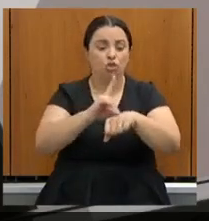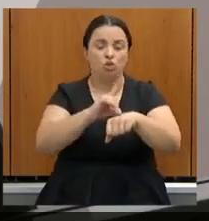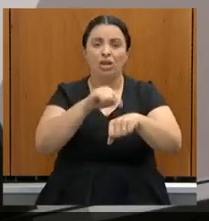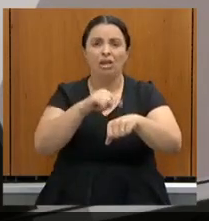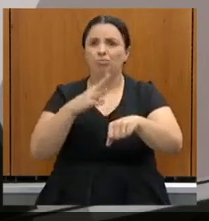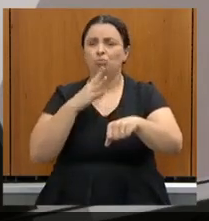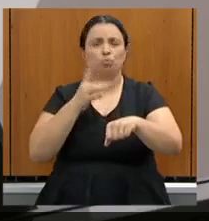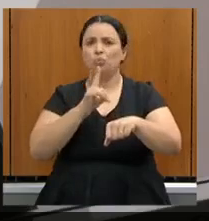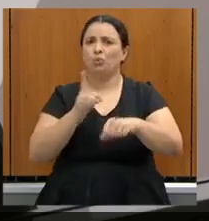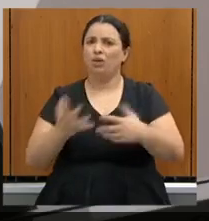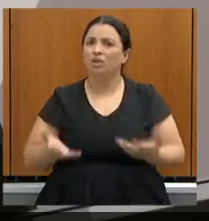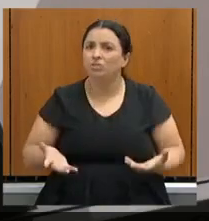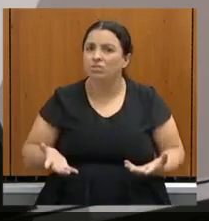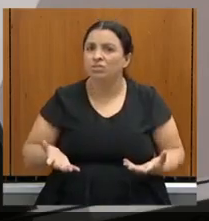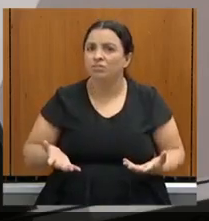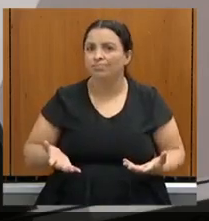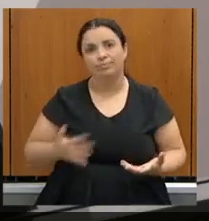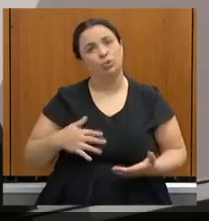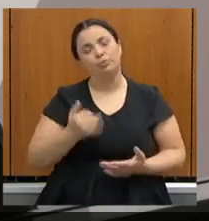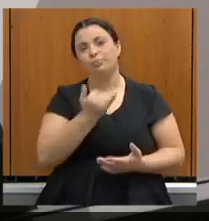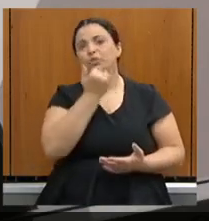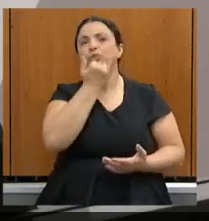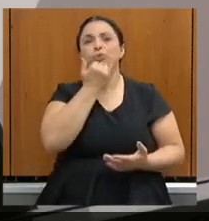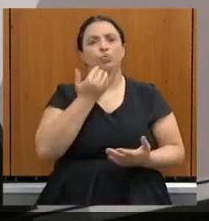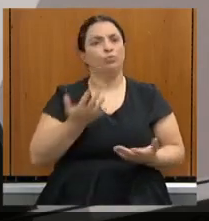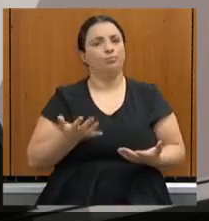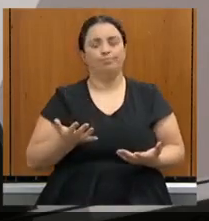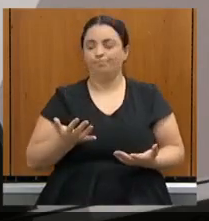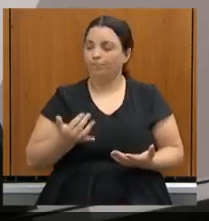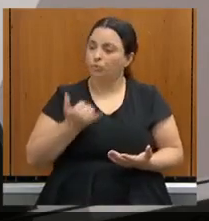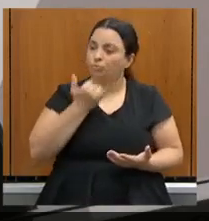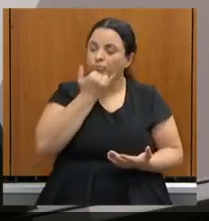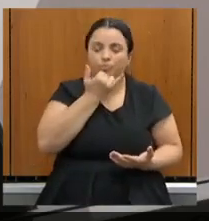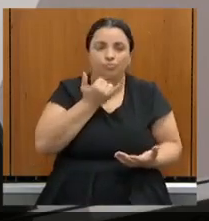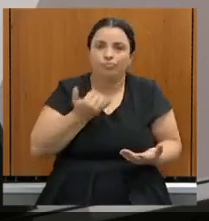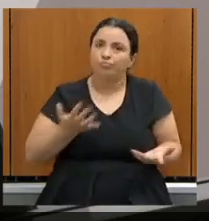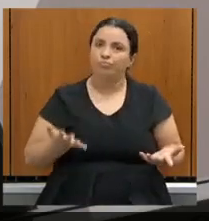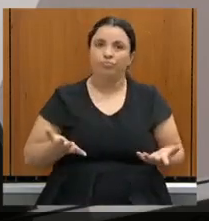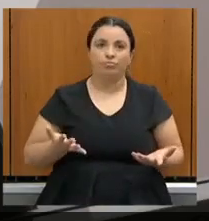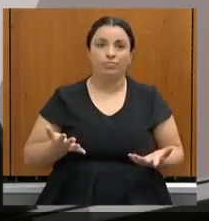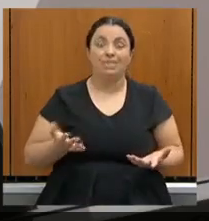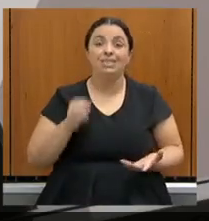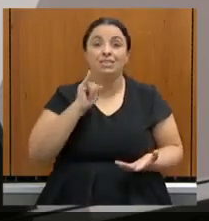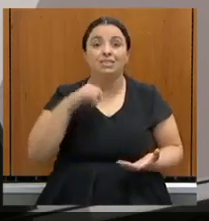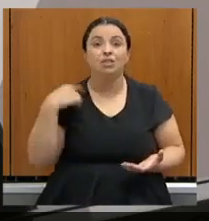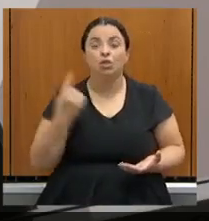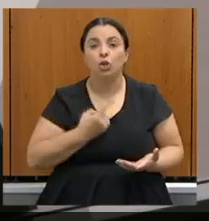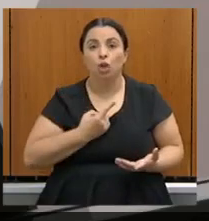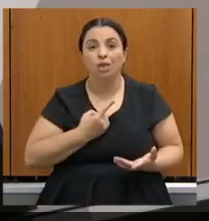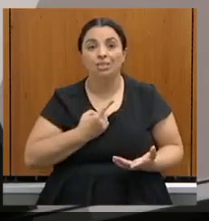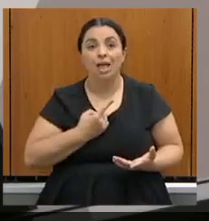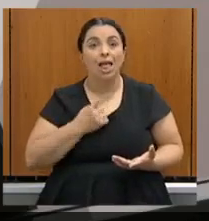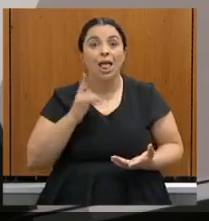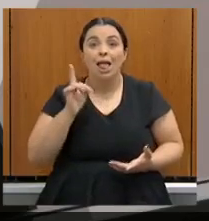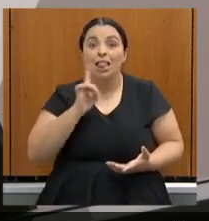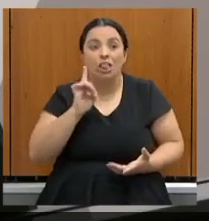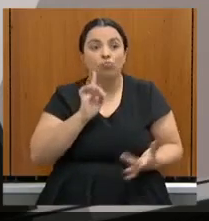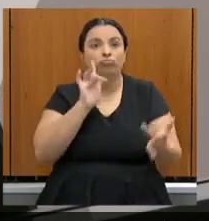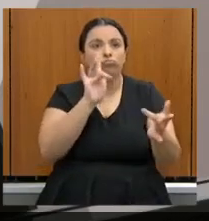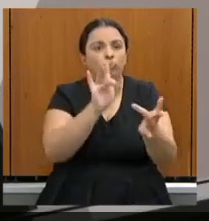então me desculpem, mas se nós não chegarmos aos municípios,